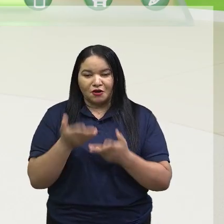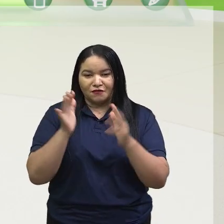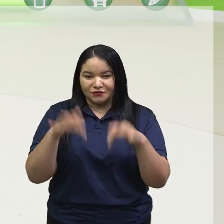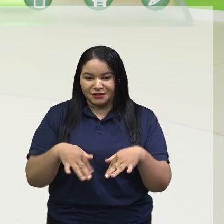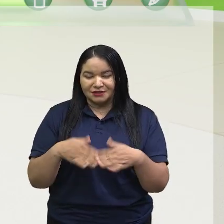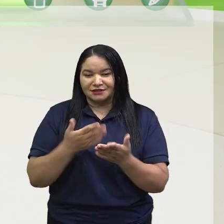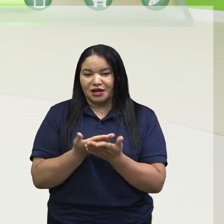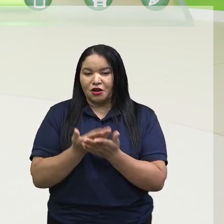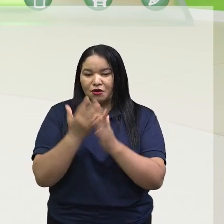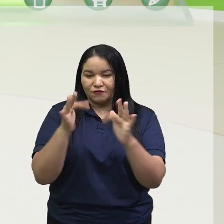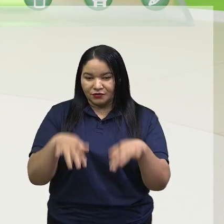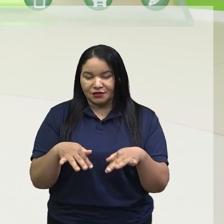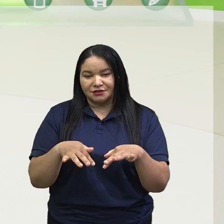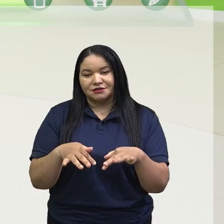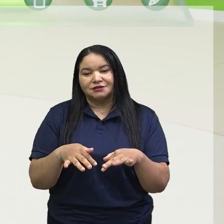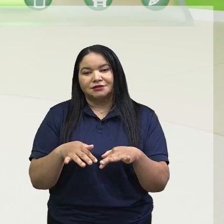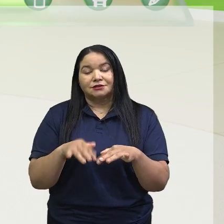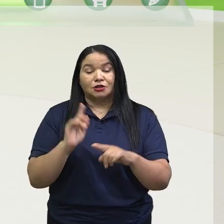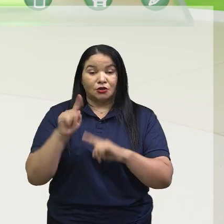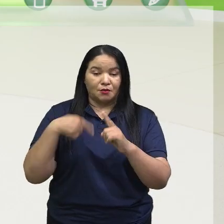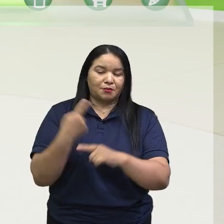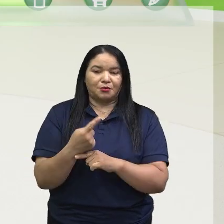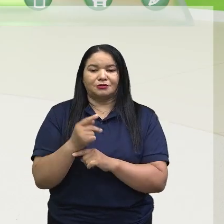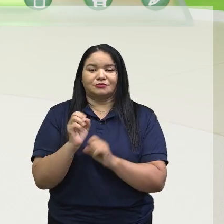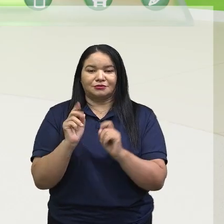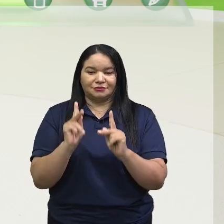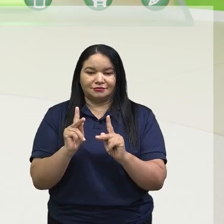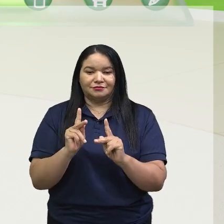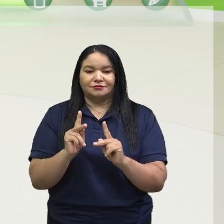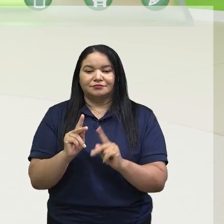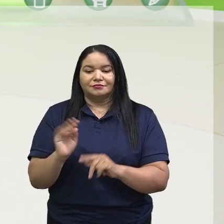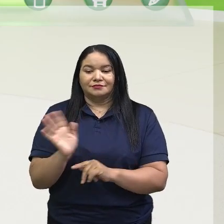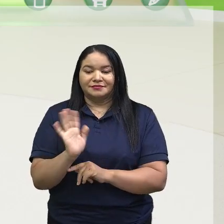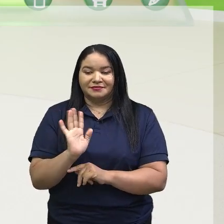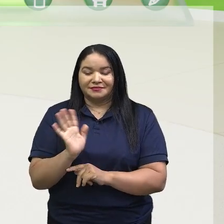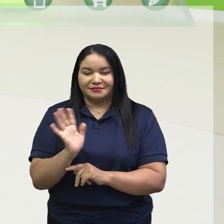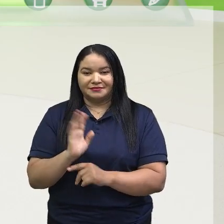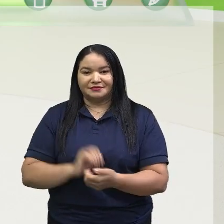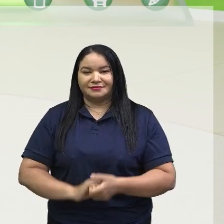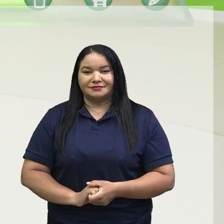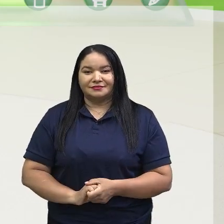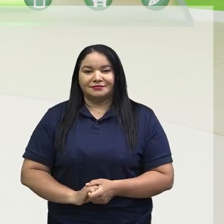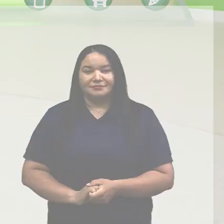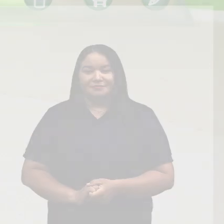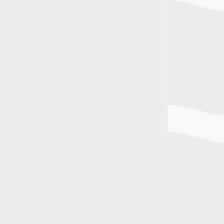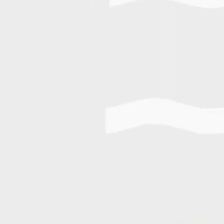aqui a aula com vocês e a gente se encontra em uma outra oportunidade. Tchau, pessoal.